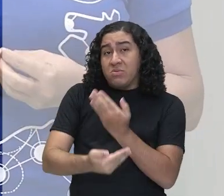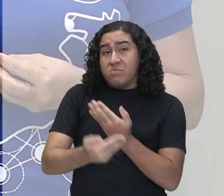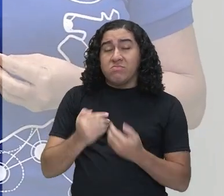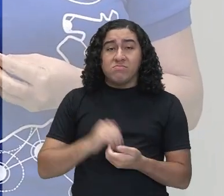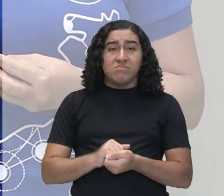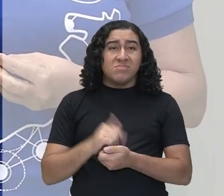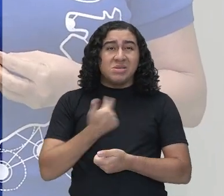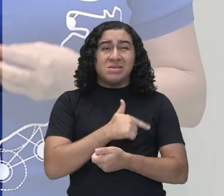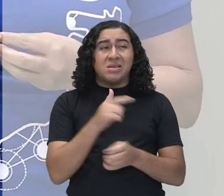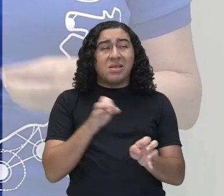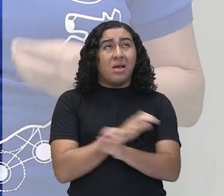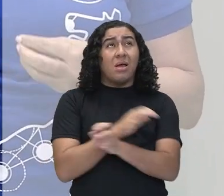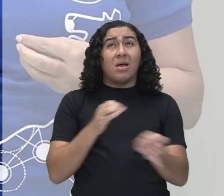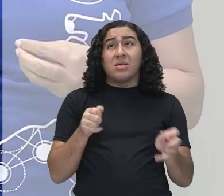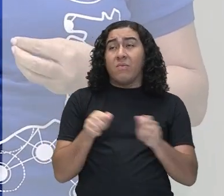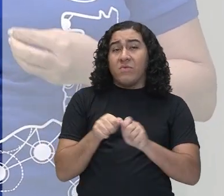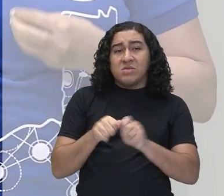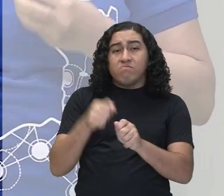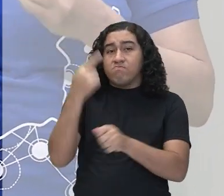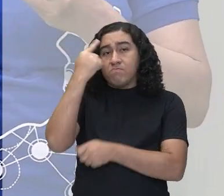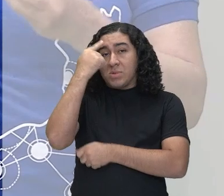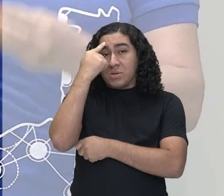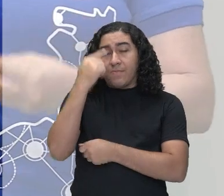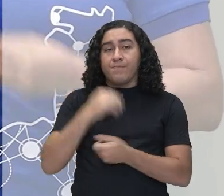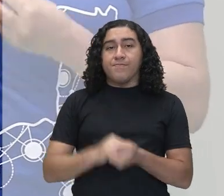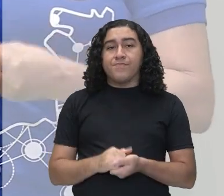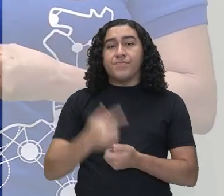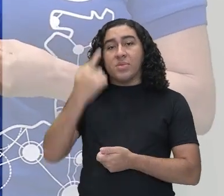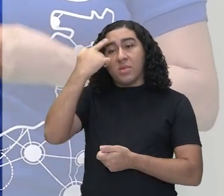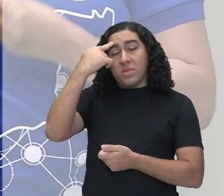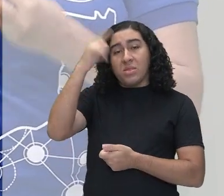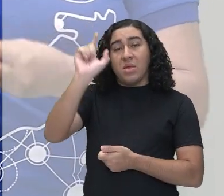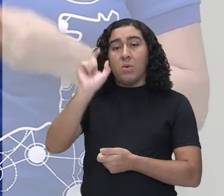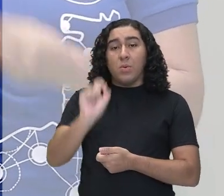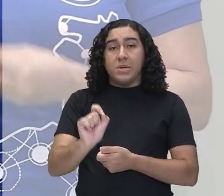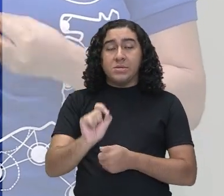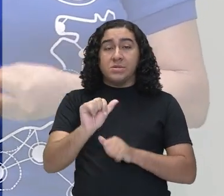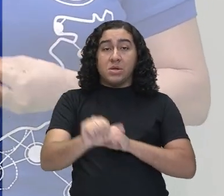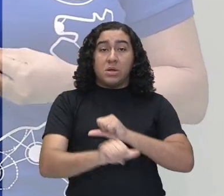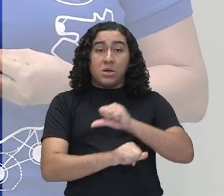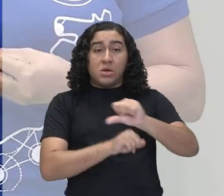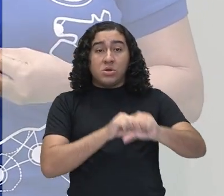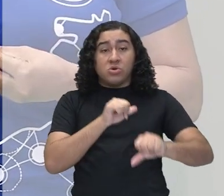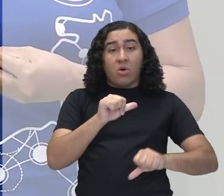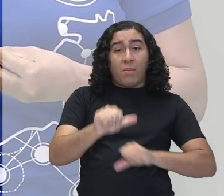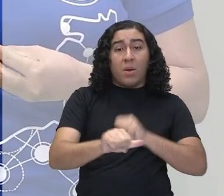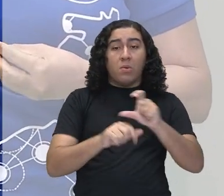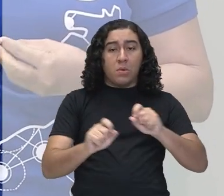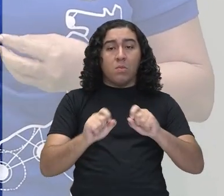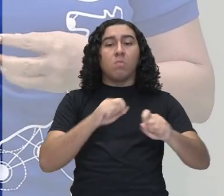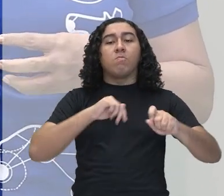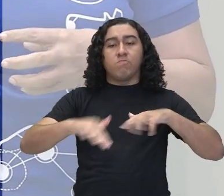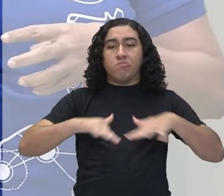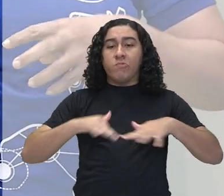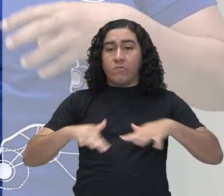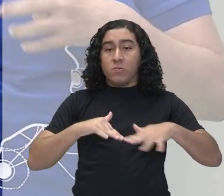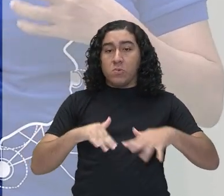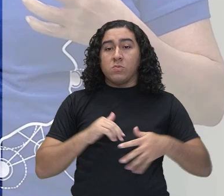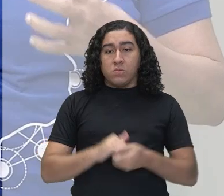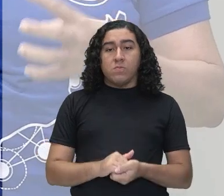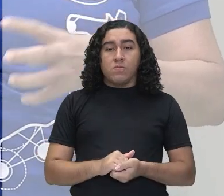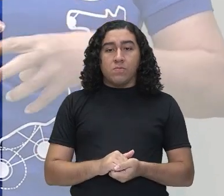para fazer. A ideia era se transformar esse movimento